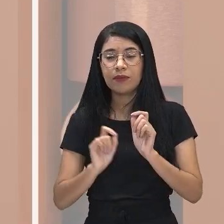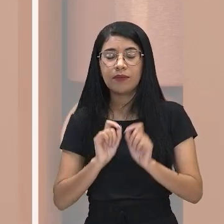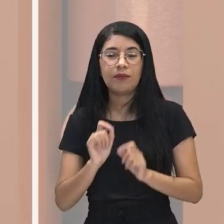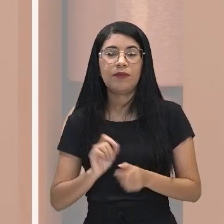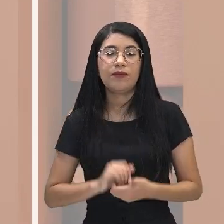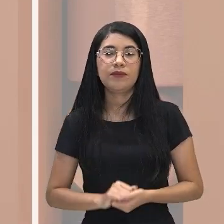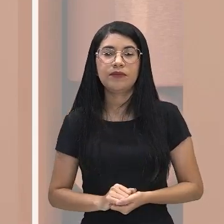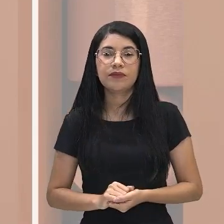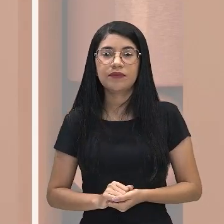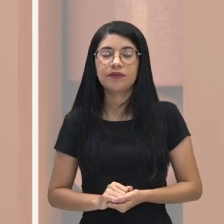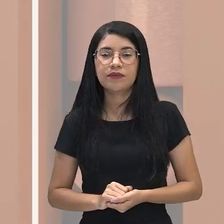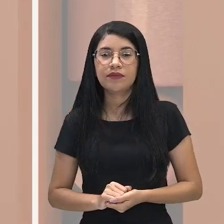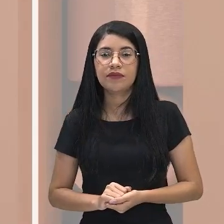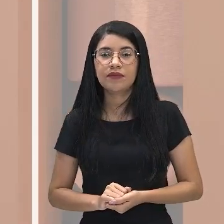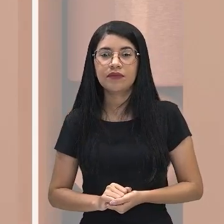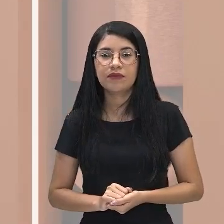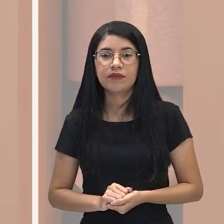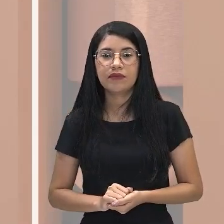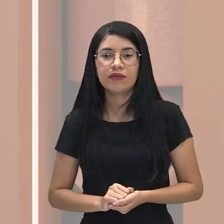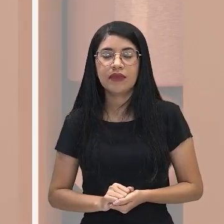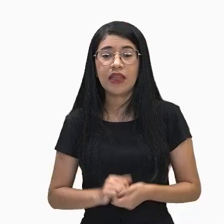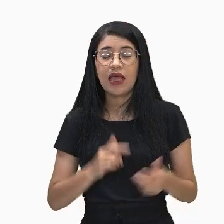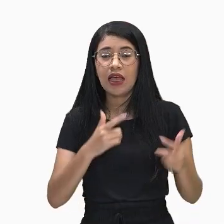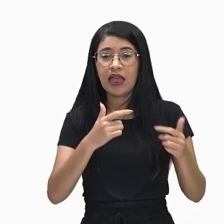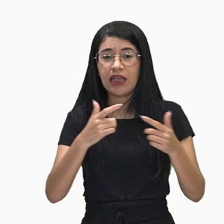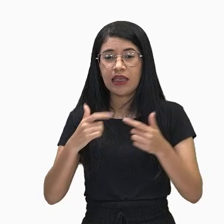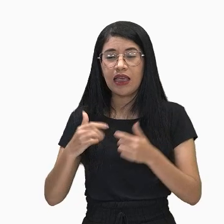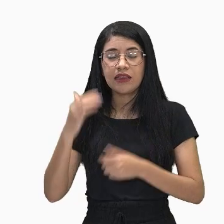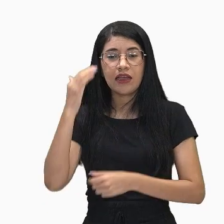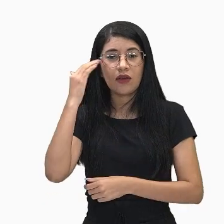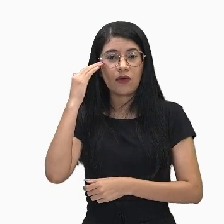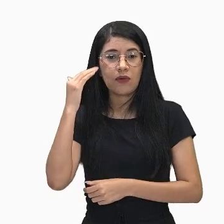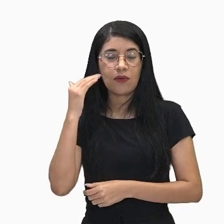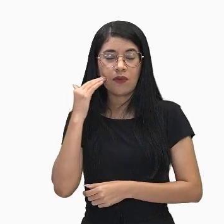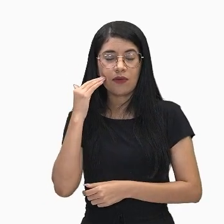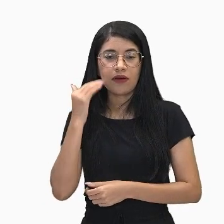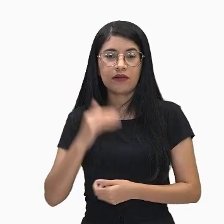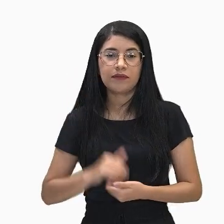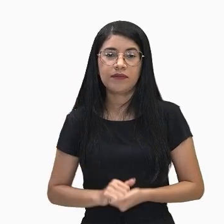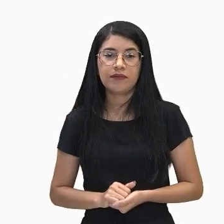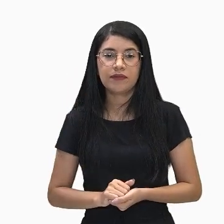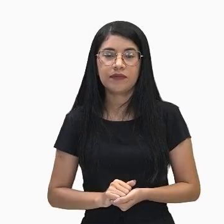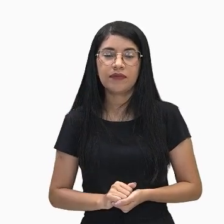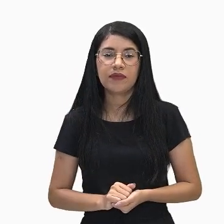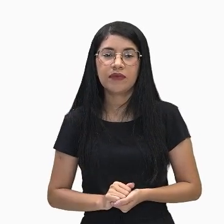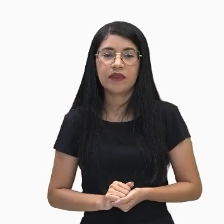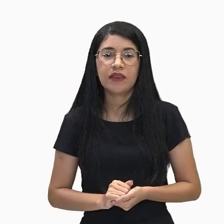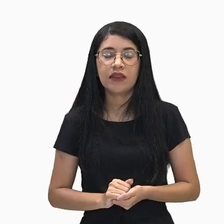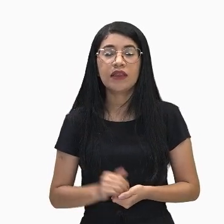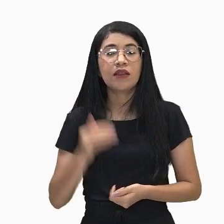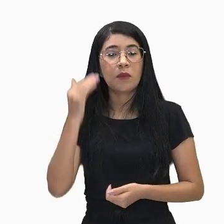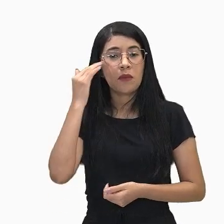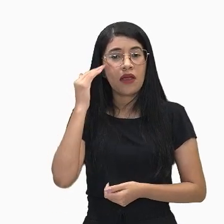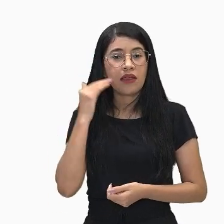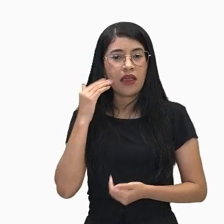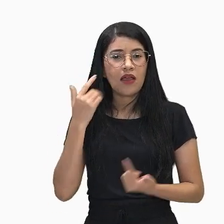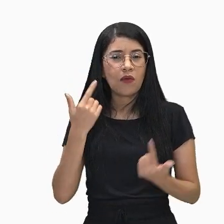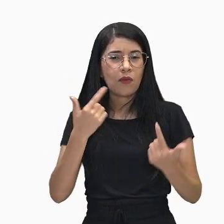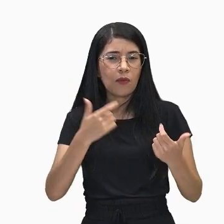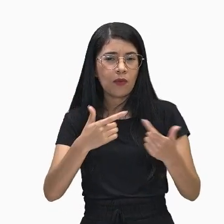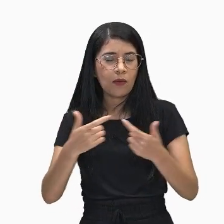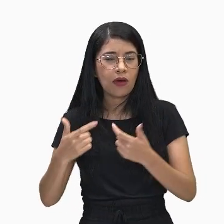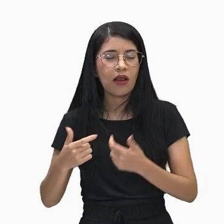um pouquinho mais sobre nossa história, é a Guerra das Coreias. Vamos adiante, tá, gente? A Guerra das Coreias foi um conflito militar que